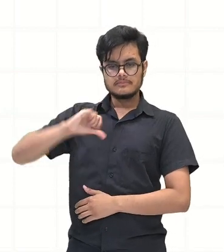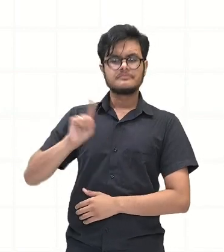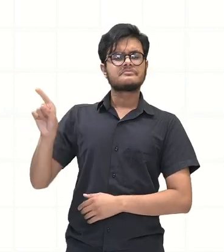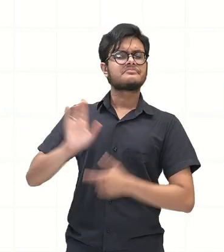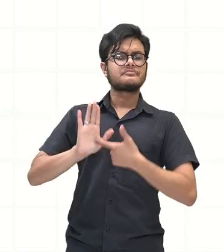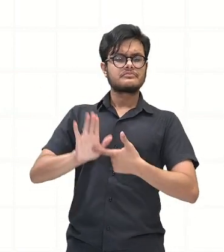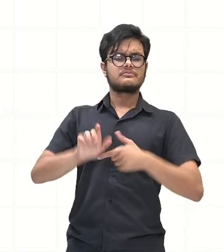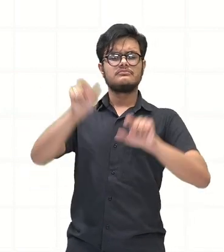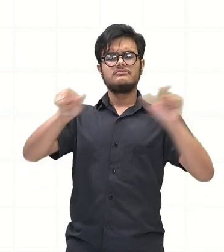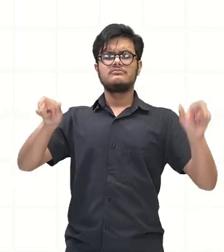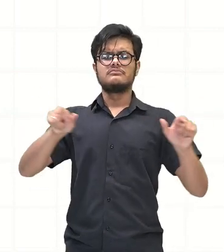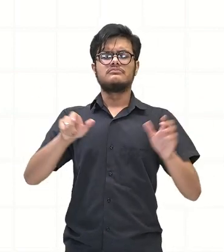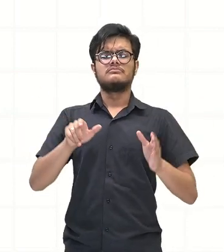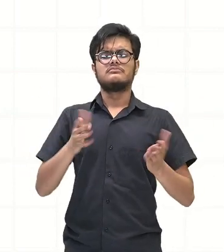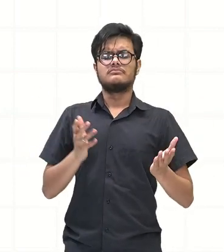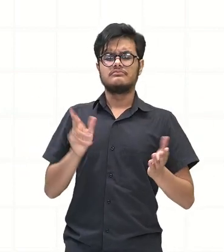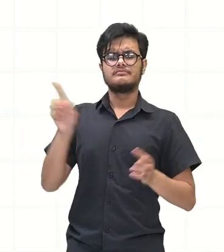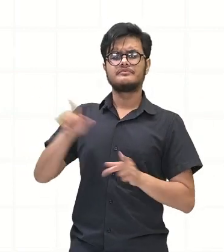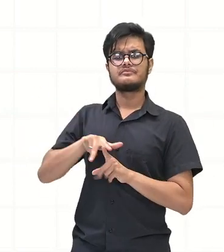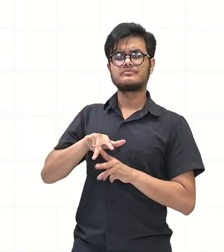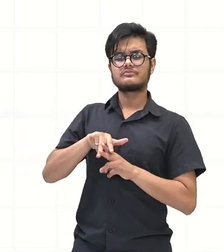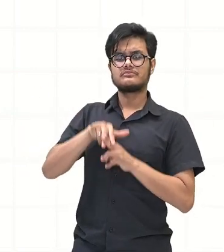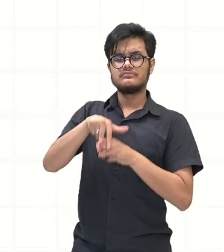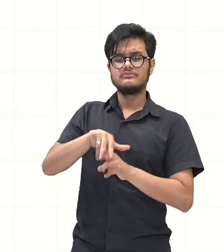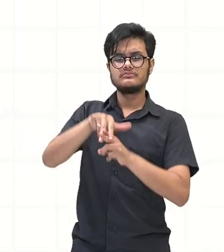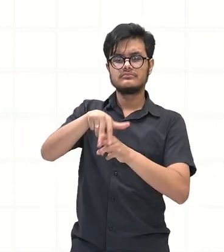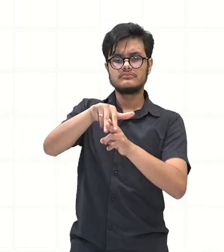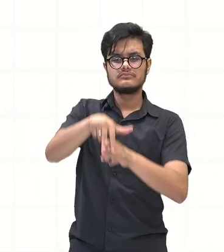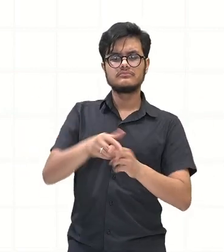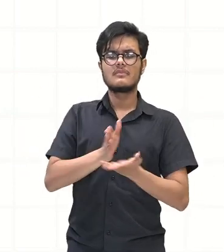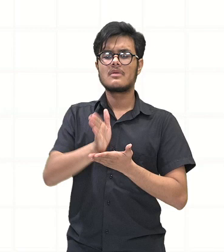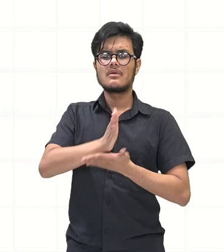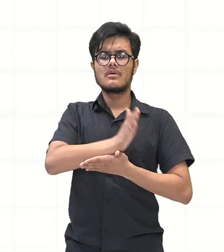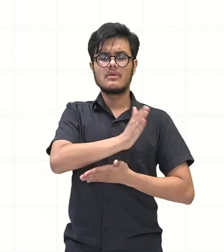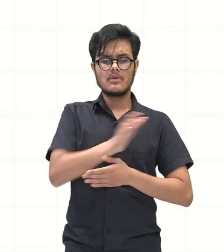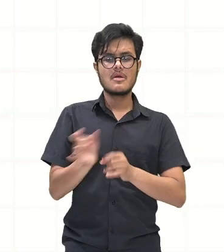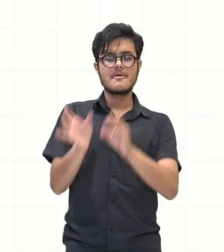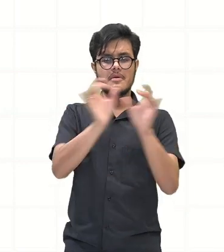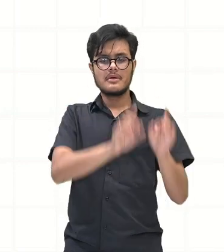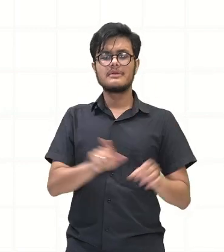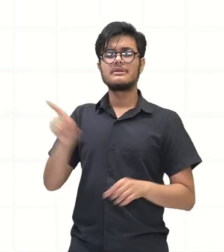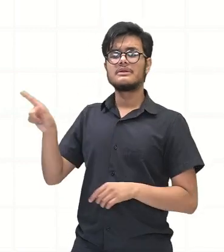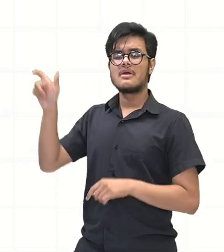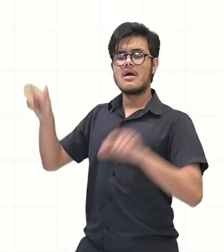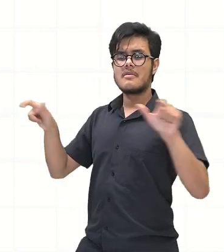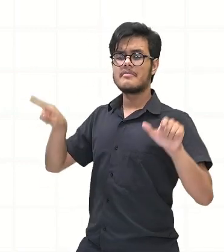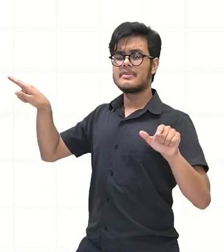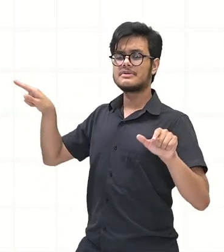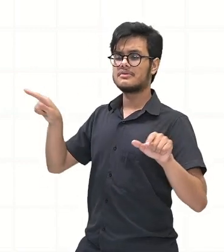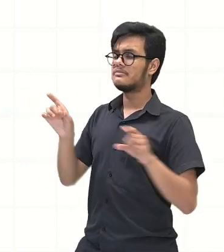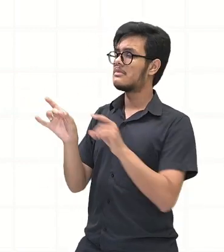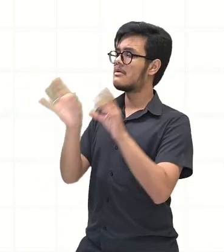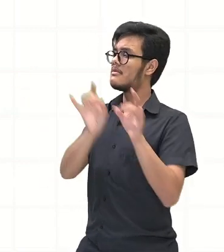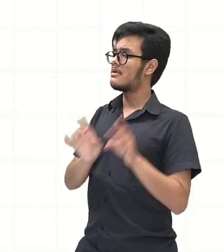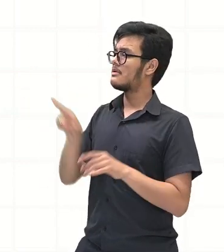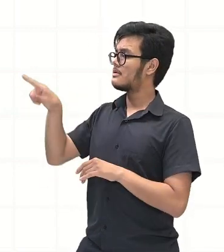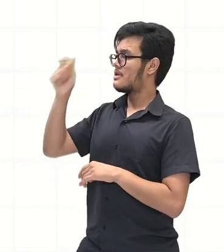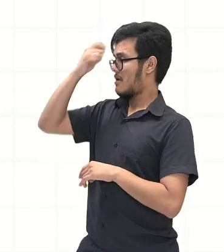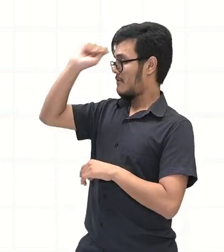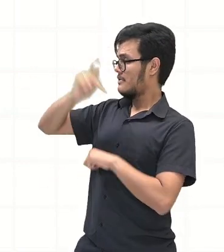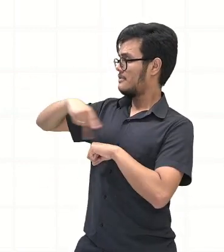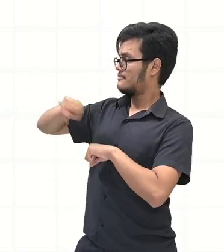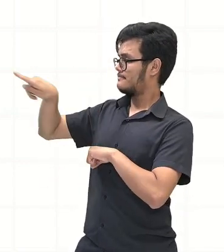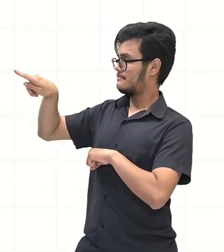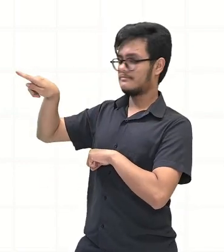uma caravana árabe de comércio de escravizados transportando escravizados africanos